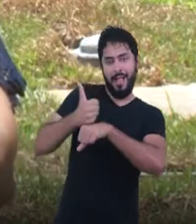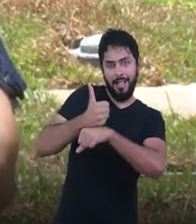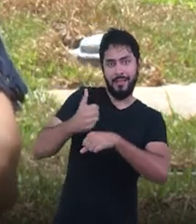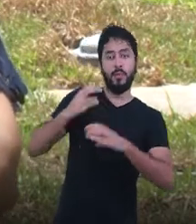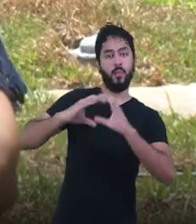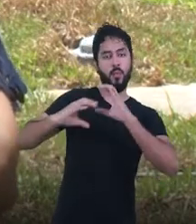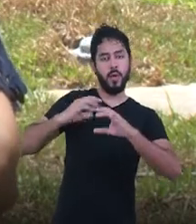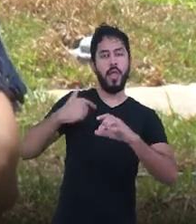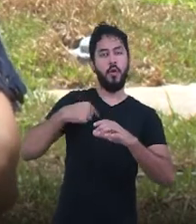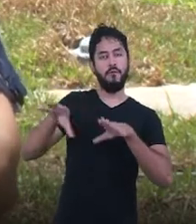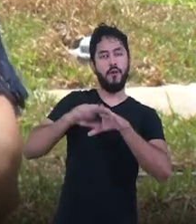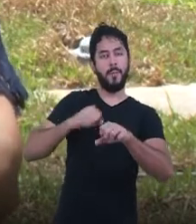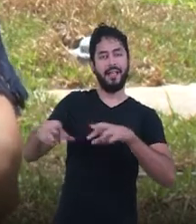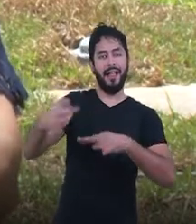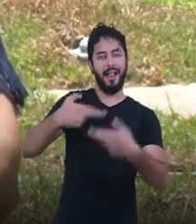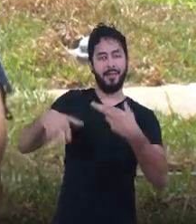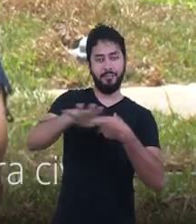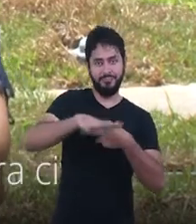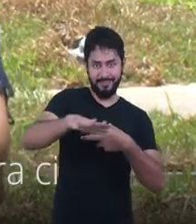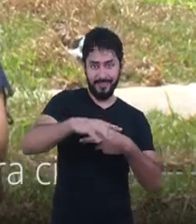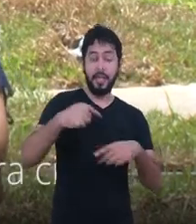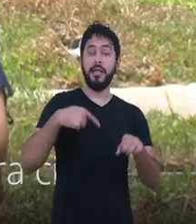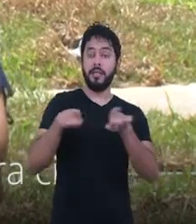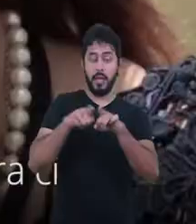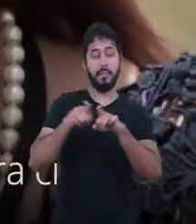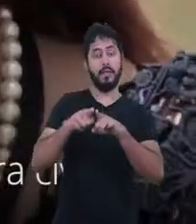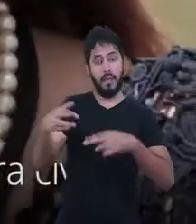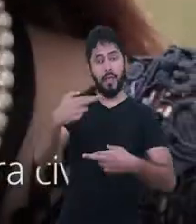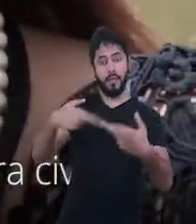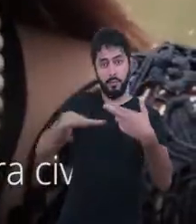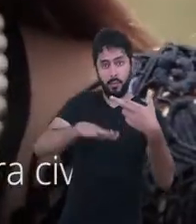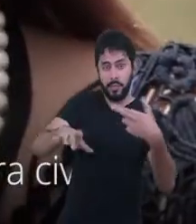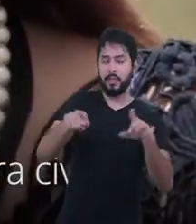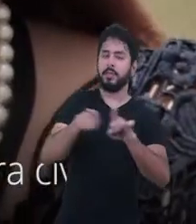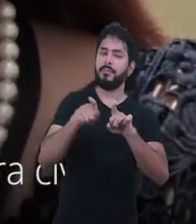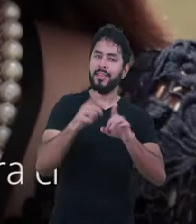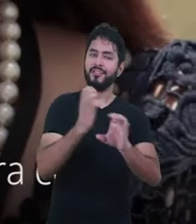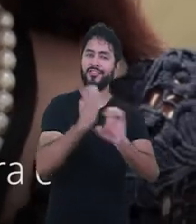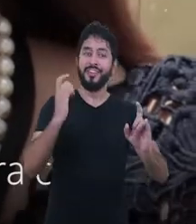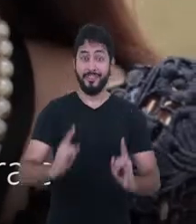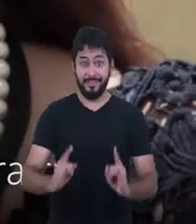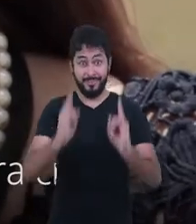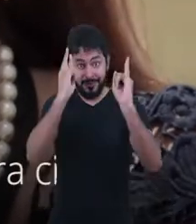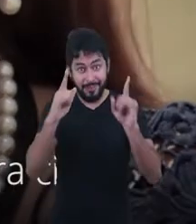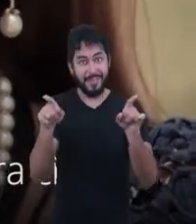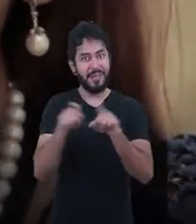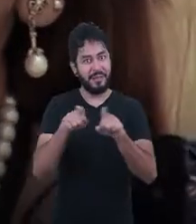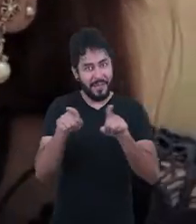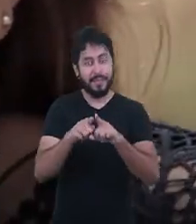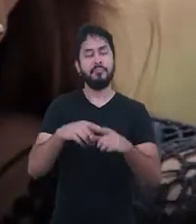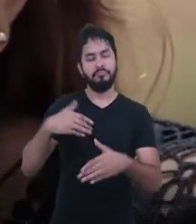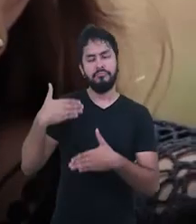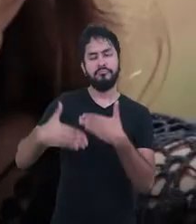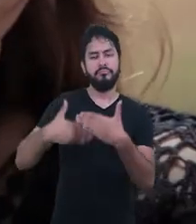eu sou formada em relações públicas. Além de eu ser comunicóloga, eu também sou engenheira civil e